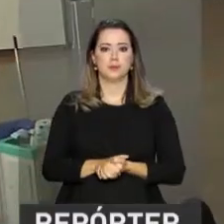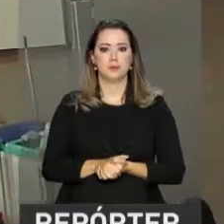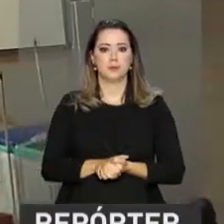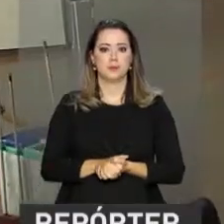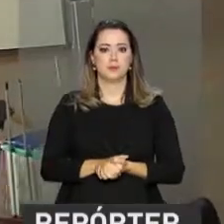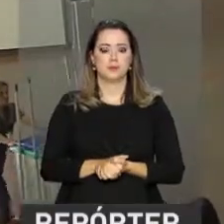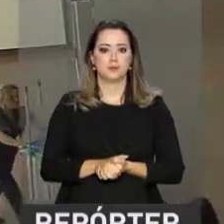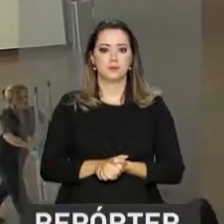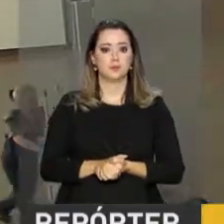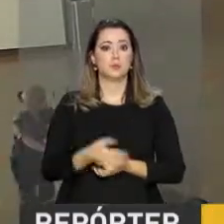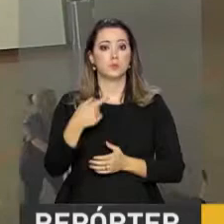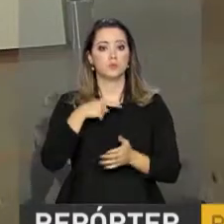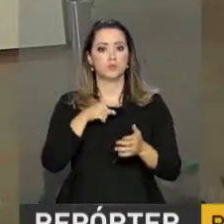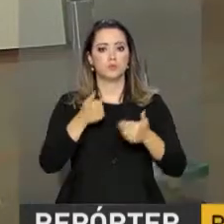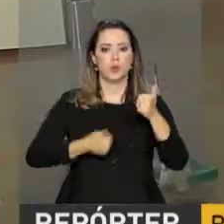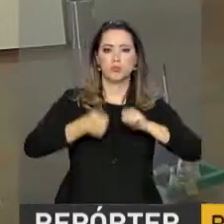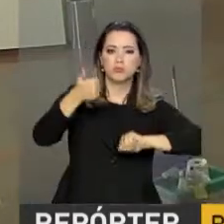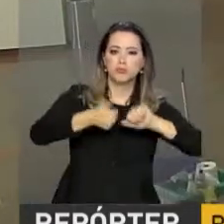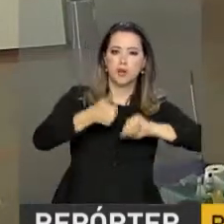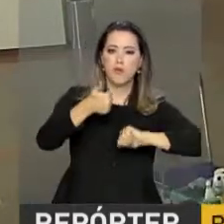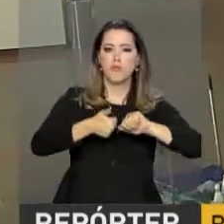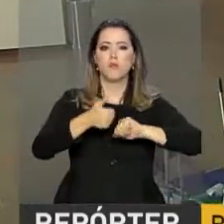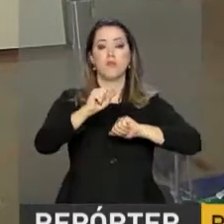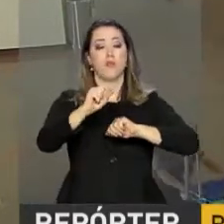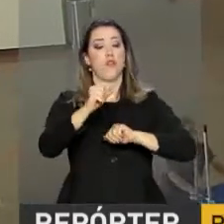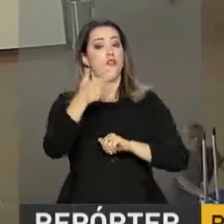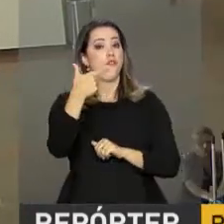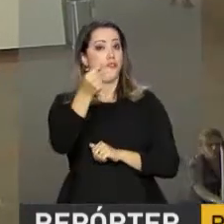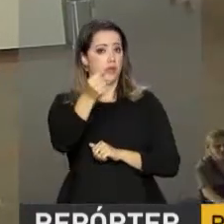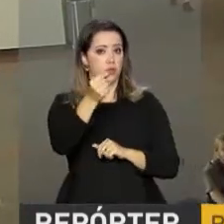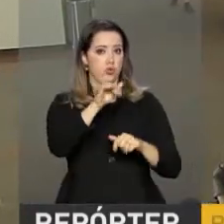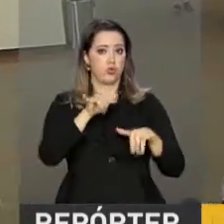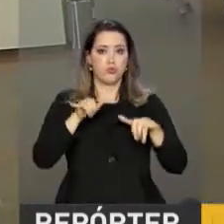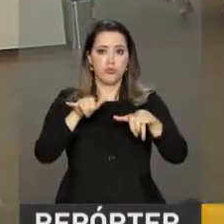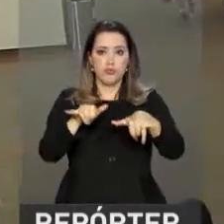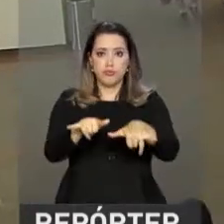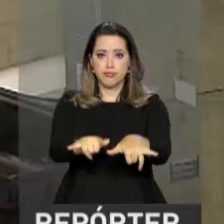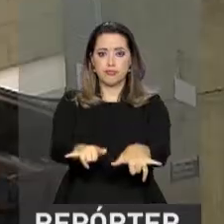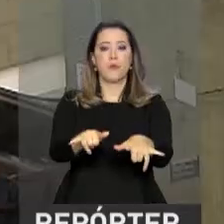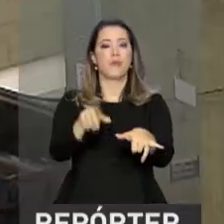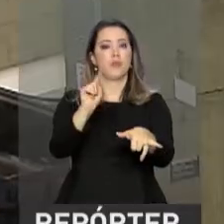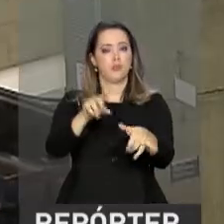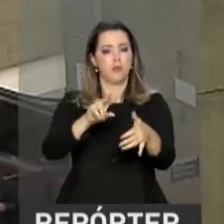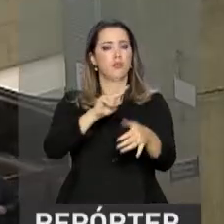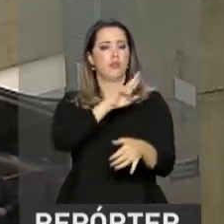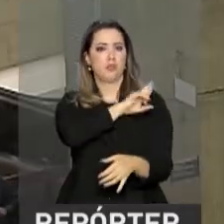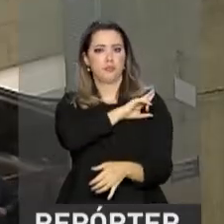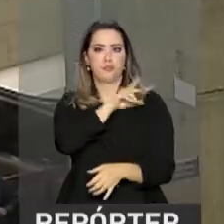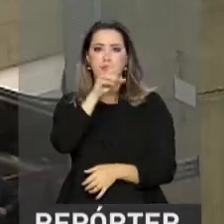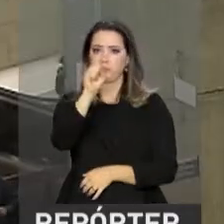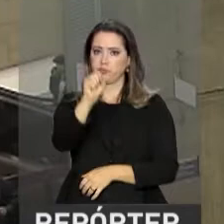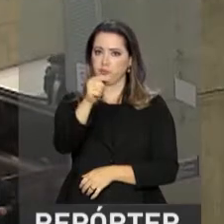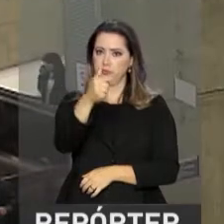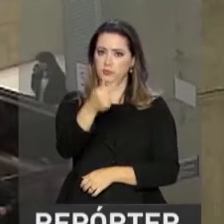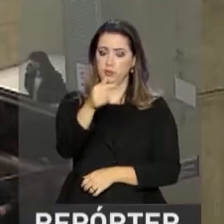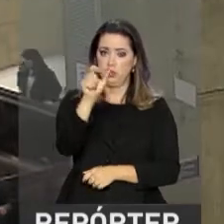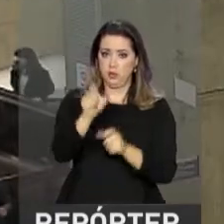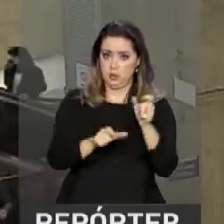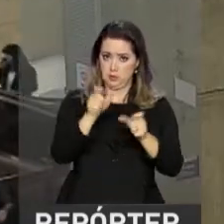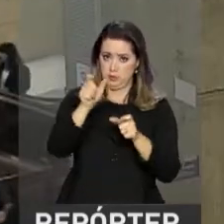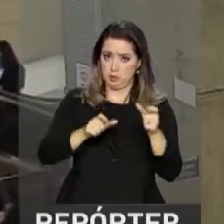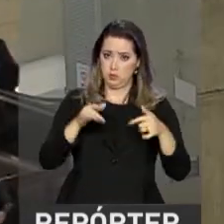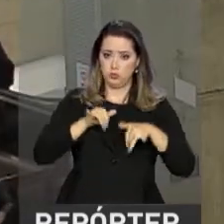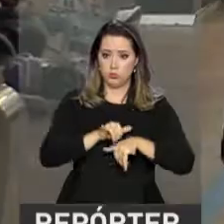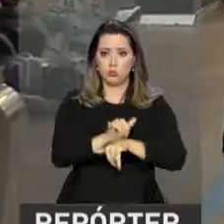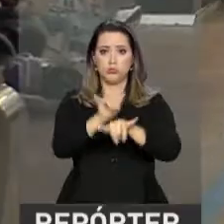foram avaliados 20 aeroportos que são responsáveis por 87% do movimento de passageiros no